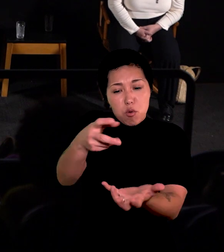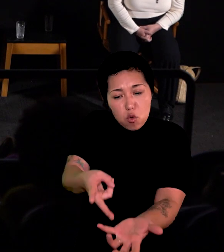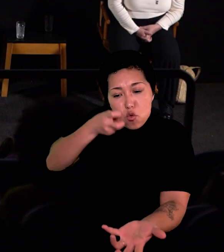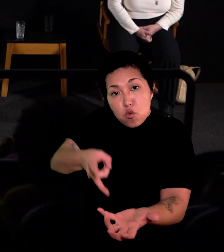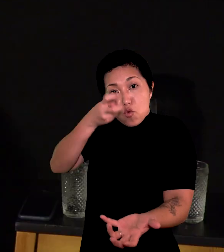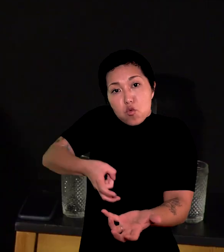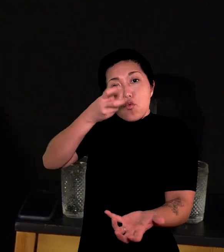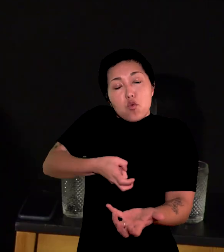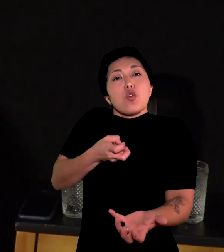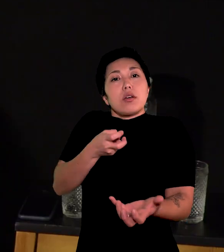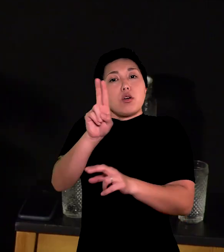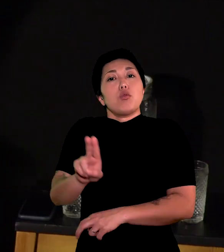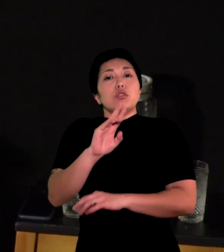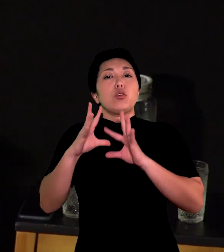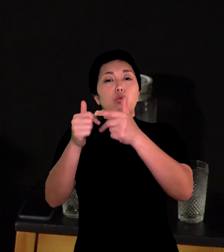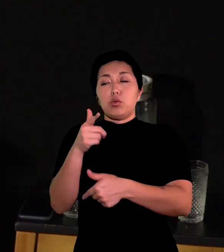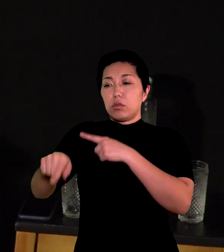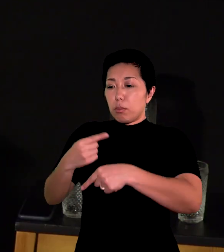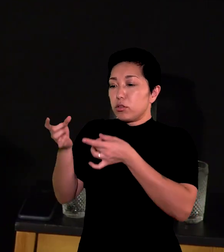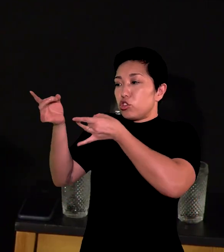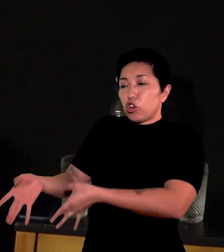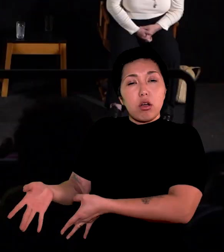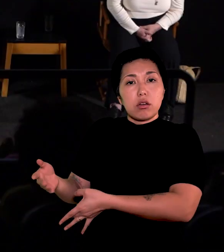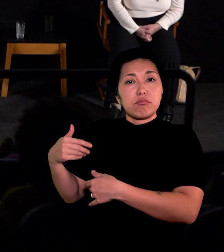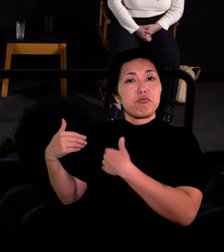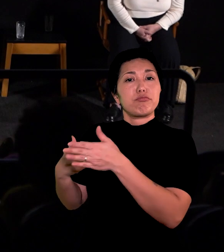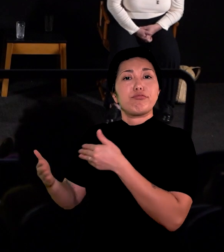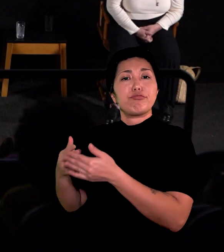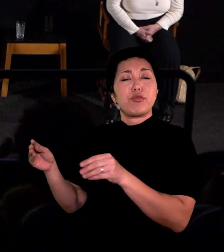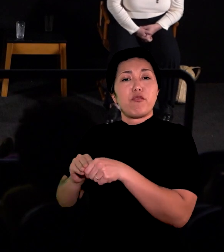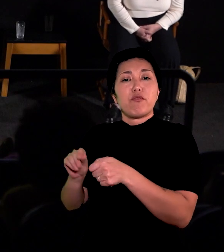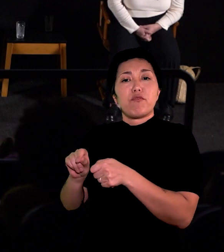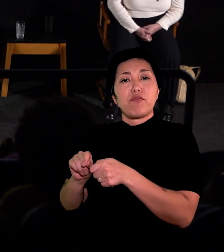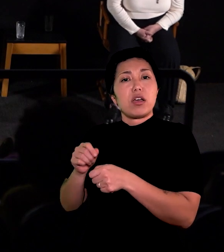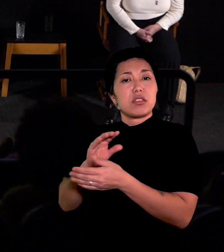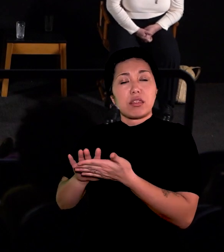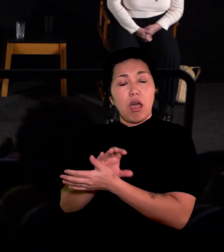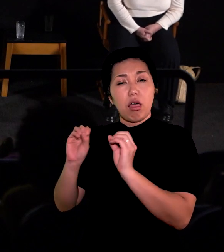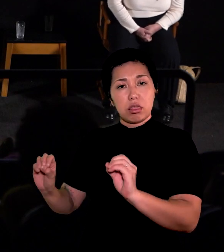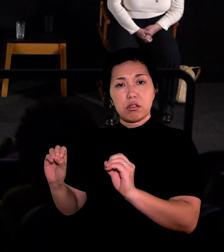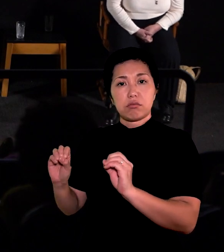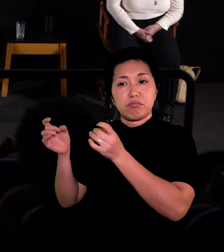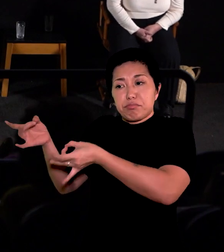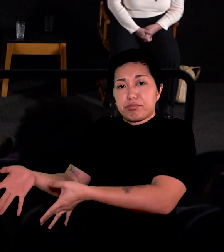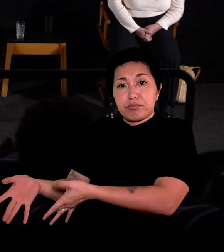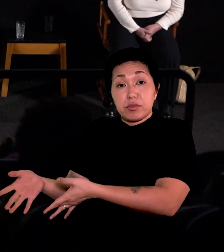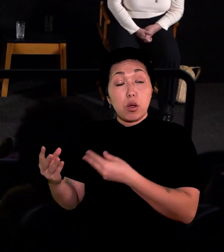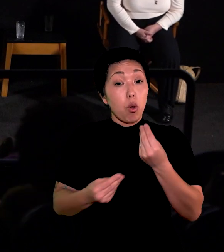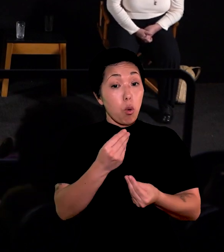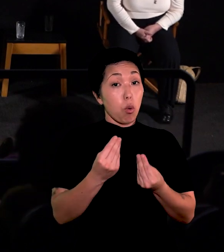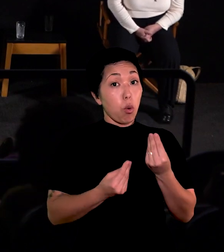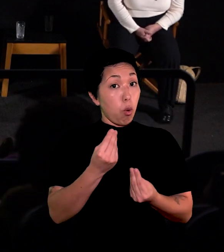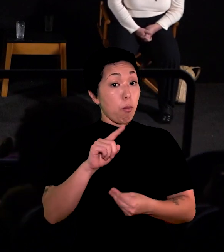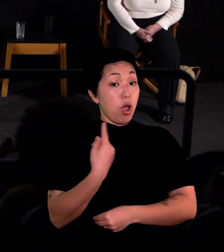A gente extrai tudo rapidamente, consome tudo e joga e vira nada ali do lado. Não